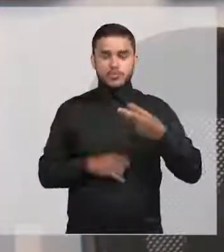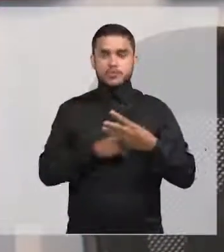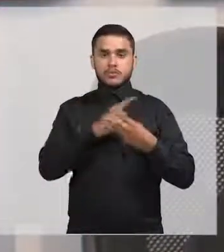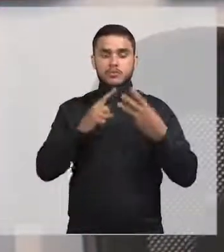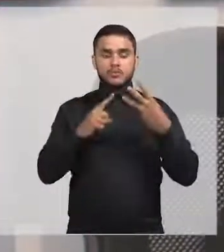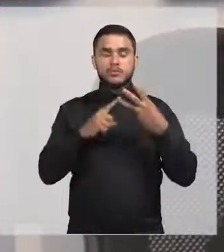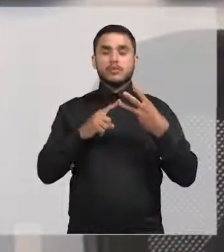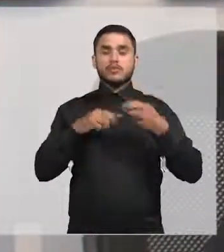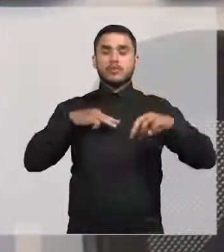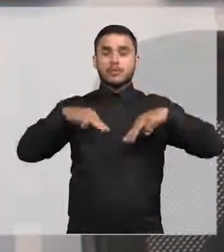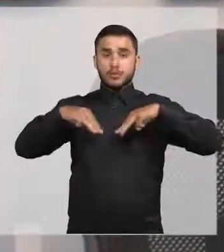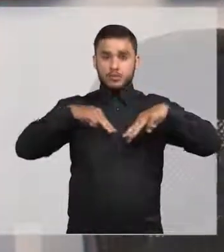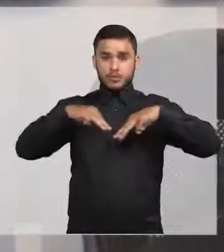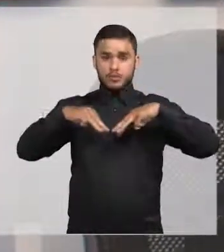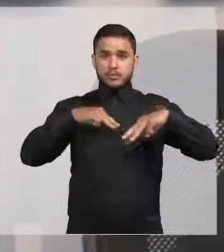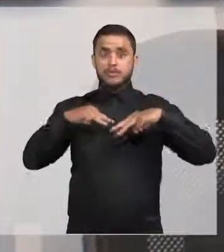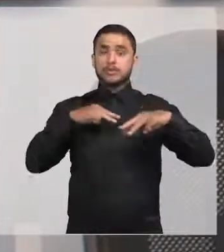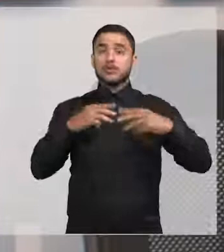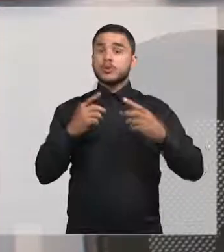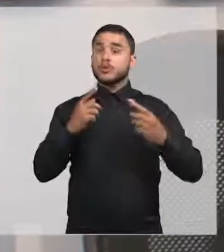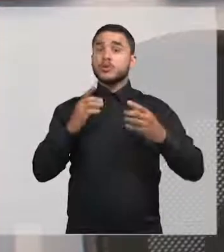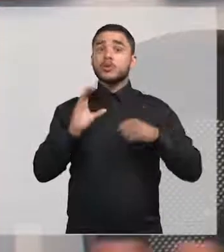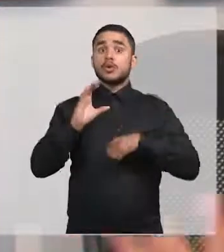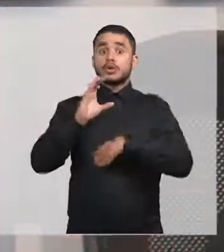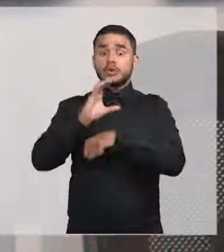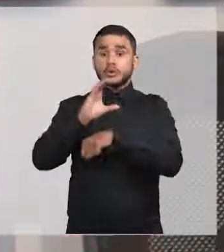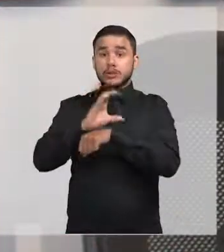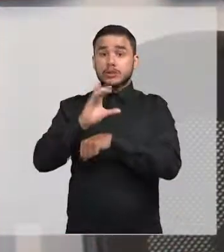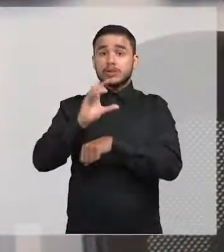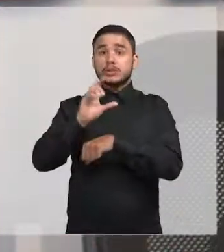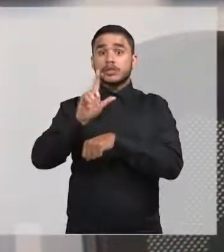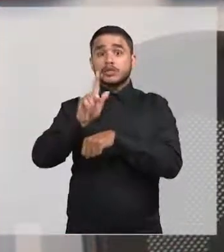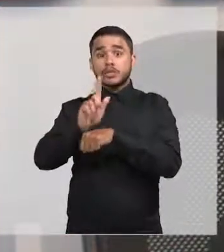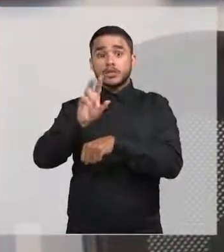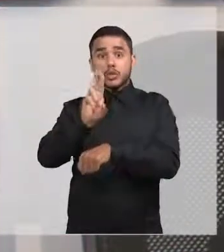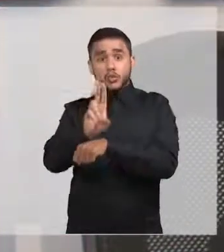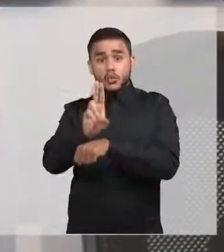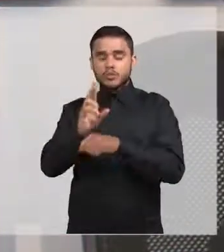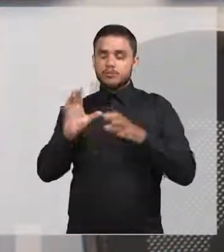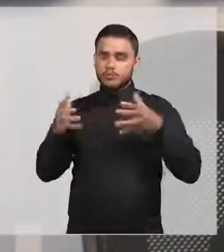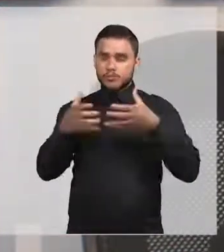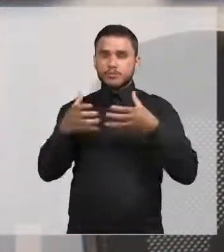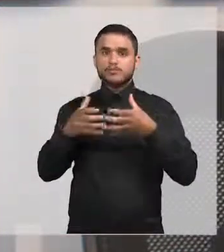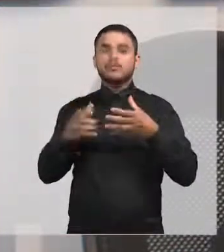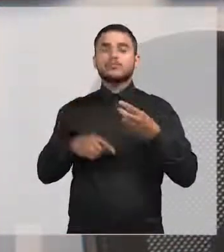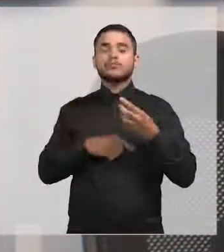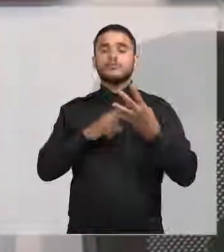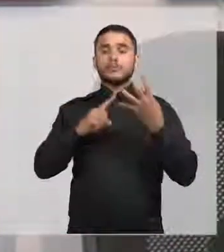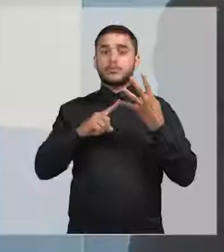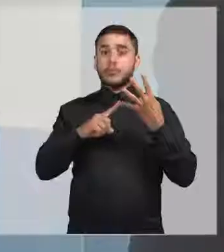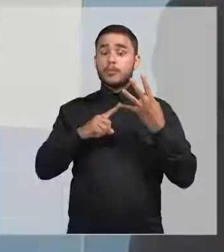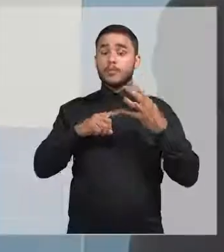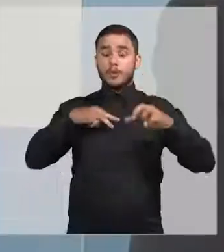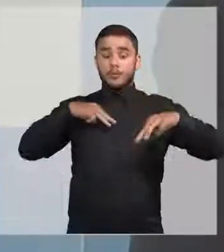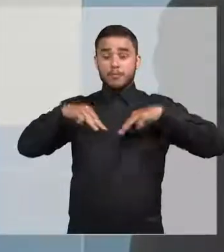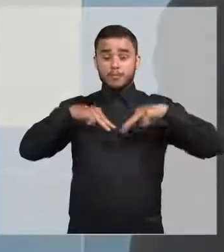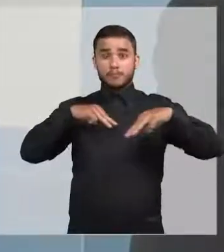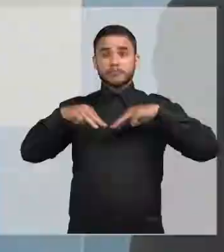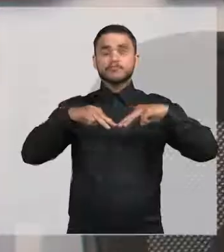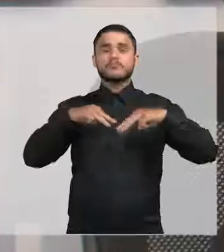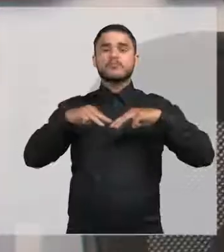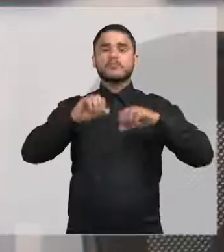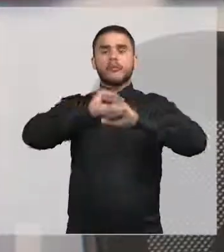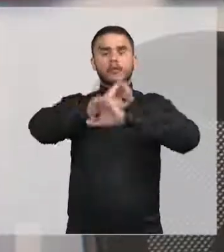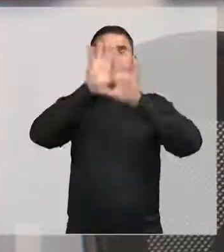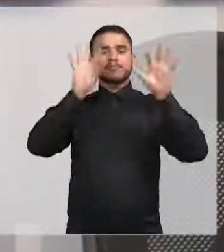Moro. Não tenho a menor dúvida de que os dois já estavam acertados há muito tempo. Você acha que já tinha um acerto? Já tinha um